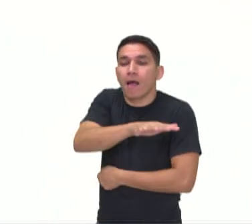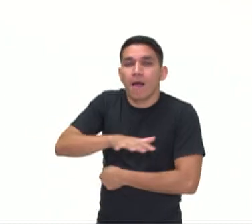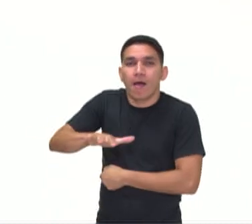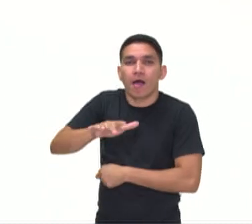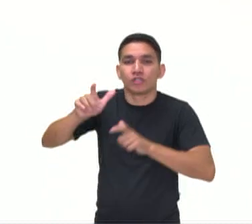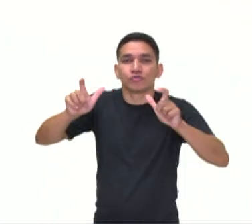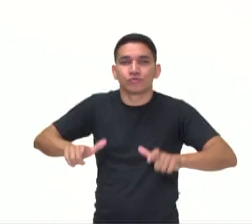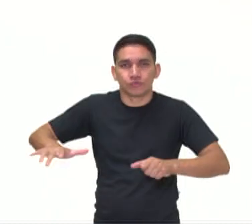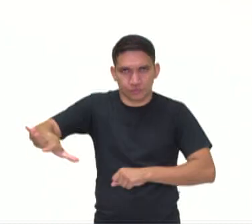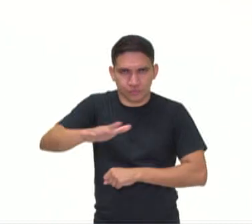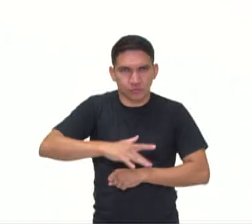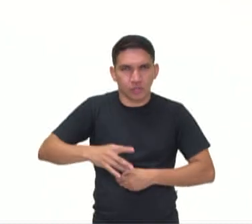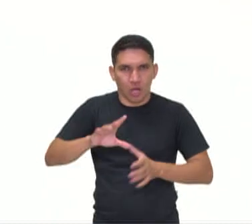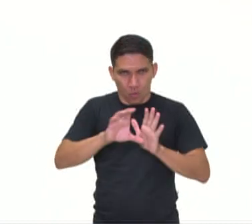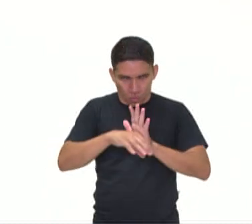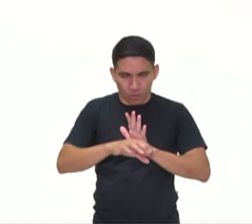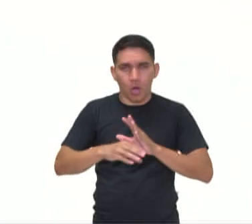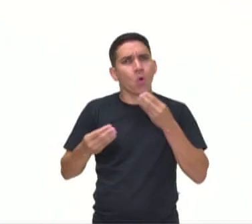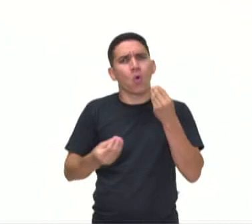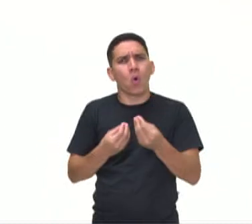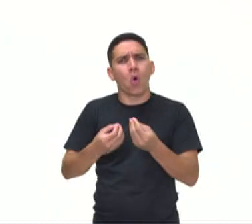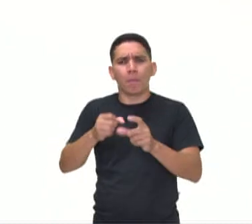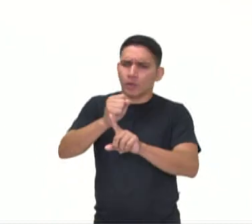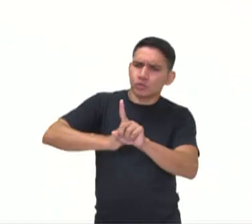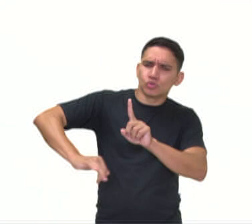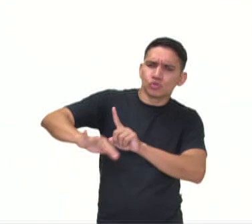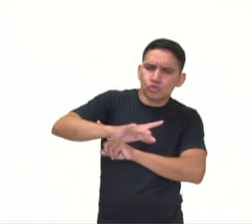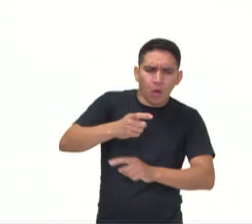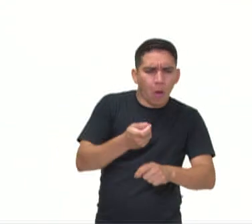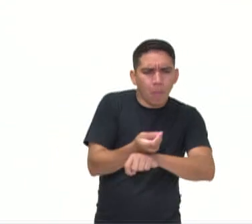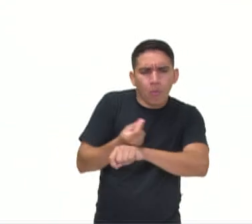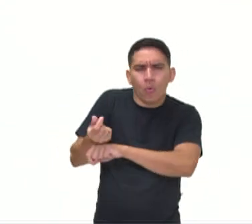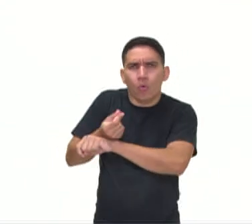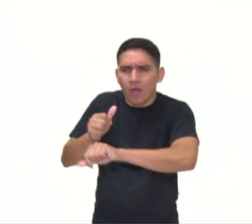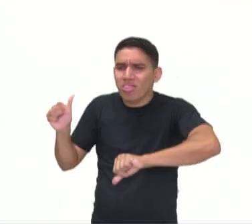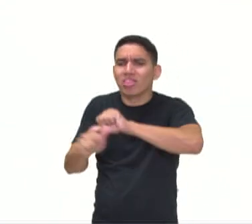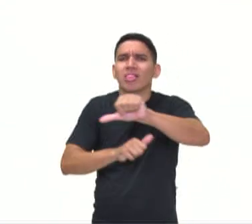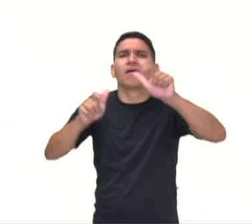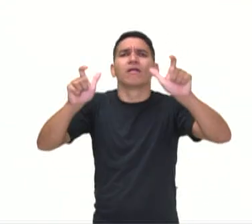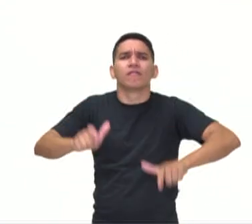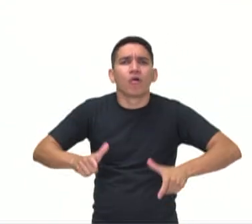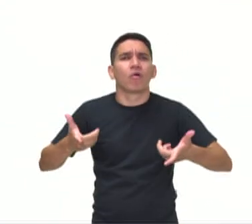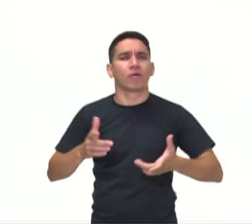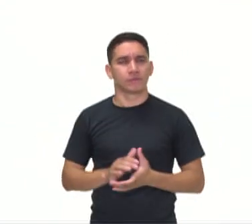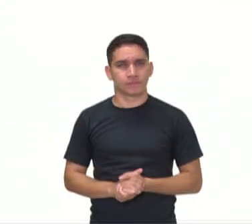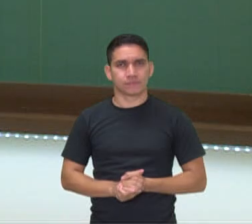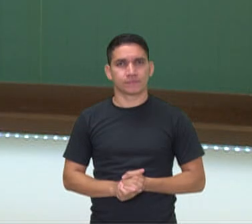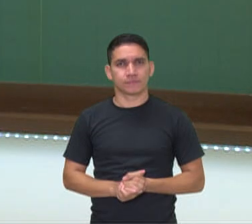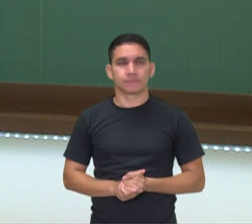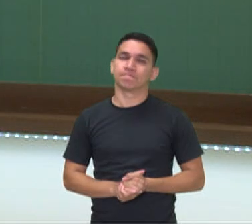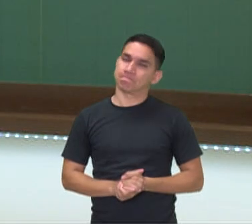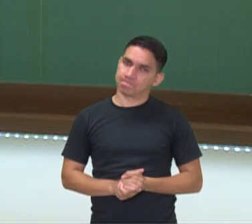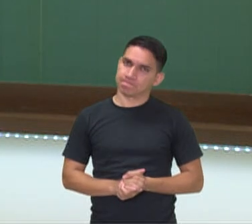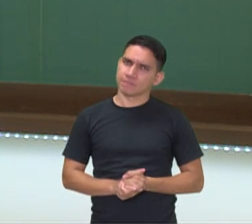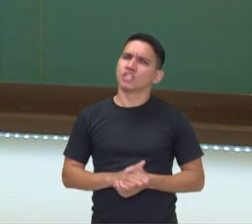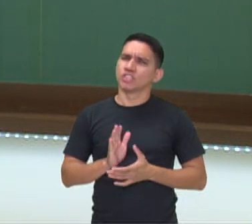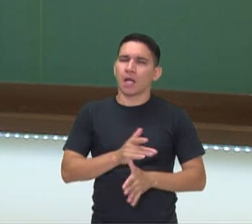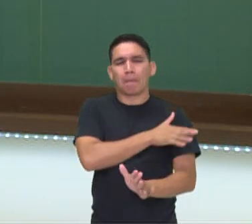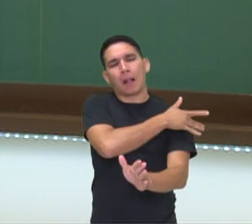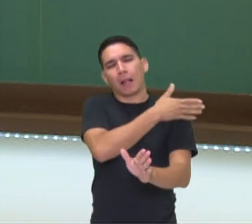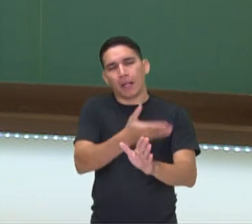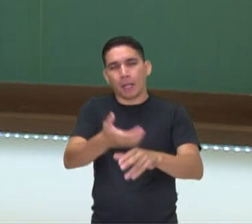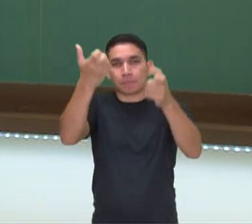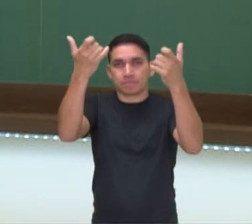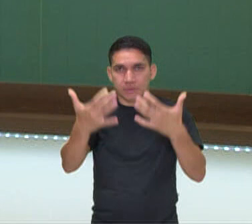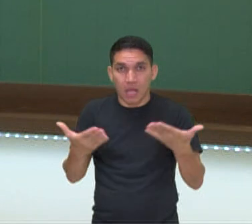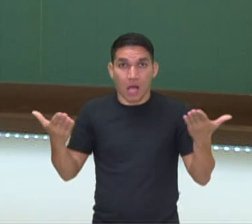geográfico, descreva como a sociedade de consumo transforma a paisagem e o espaço geográfico. Com base em tudo que nós falamos